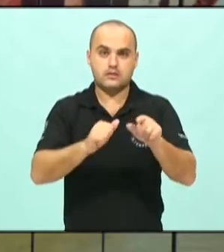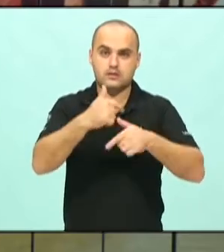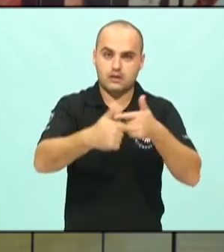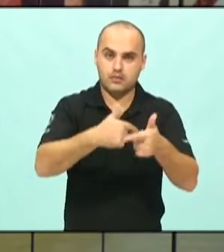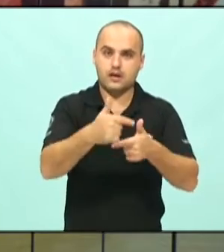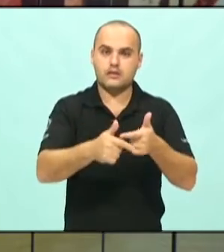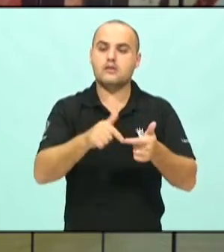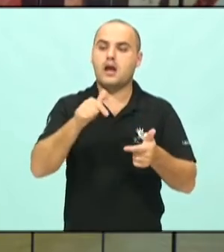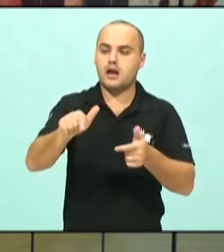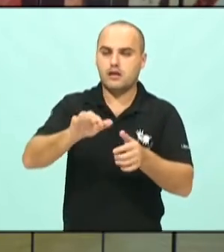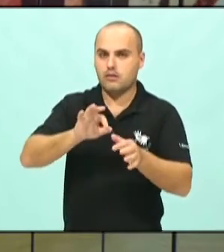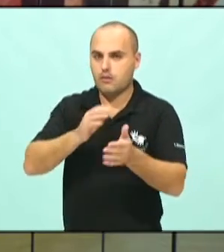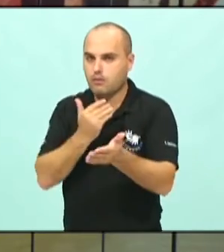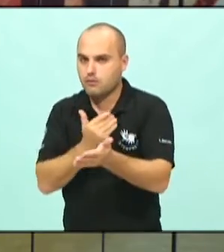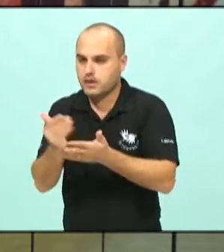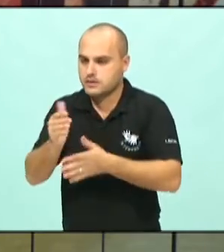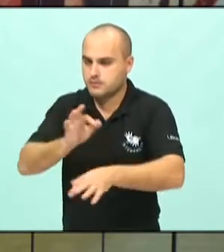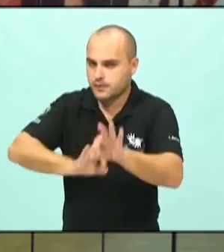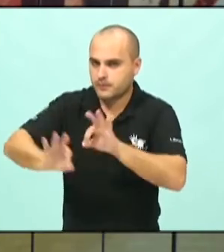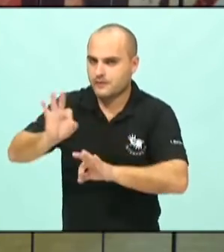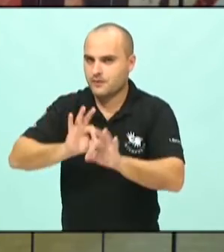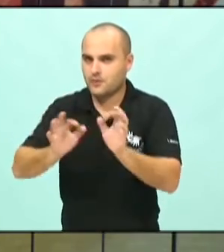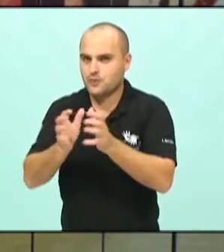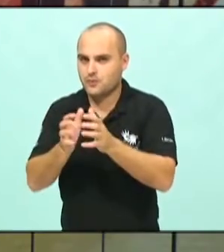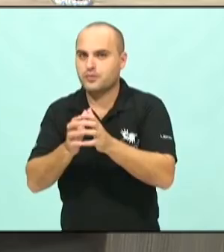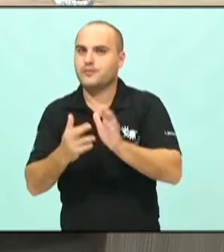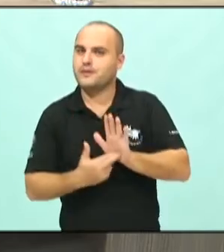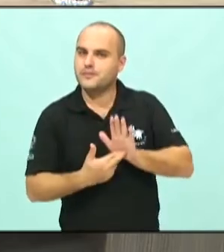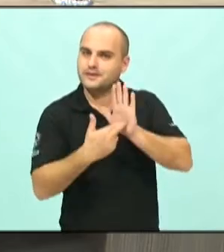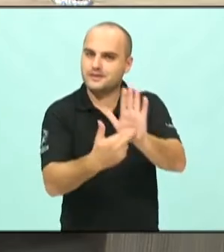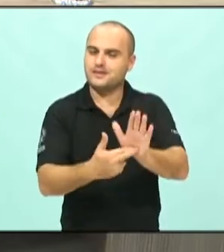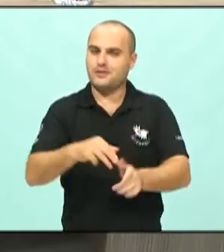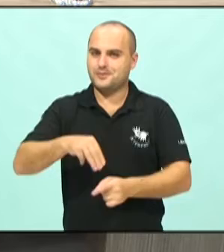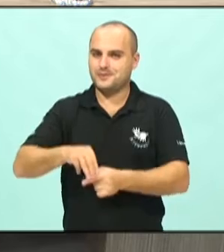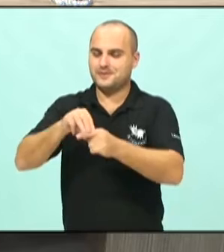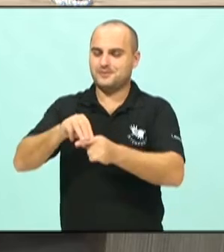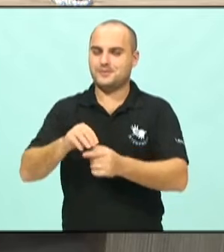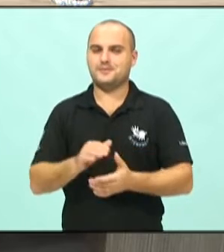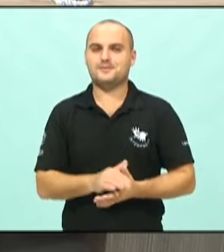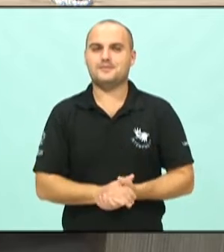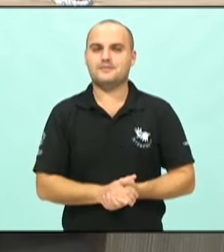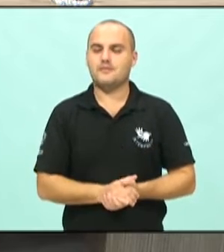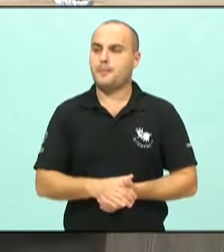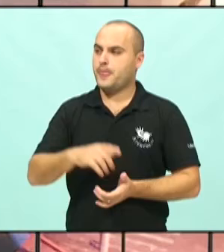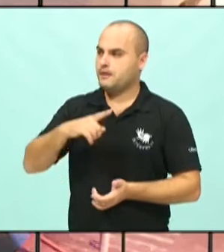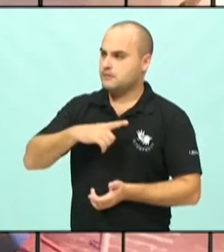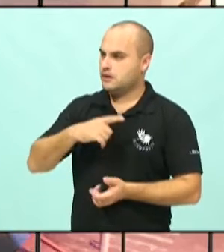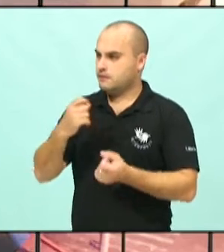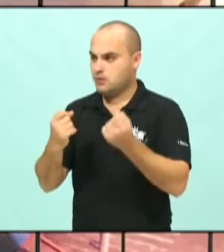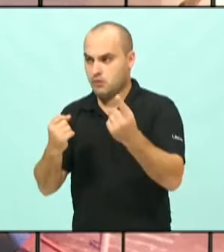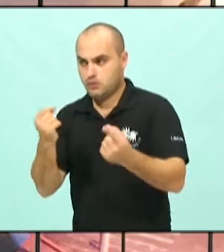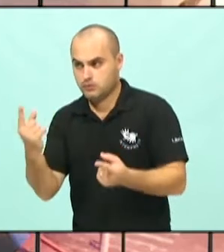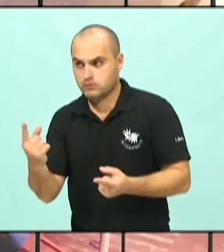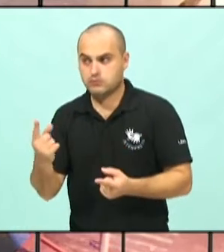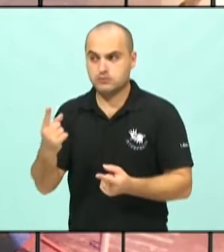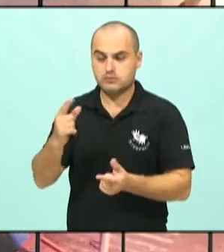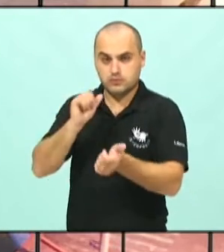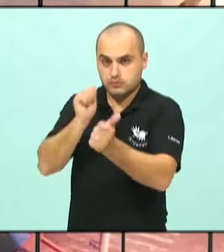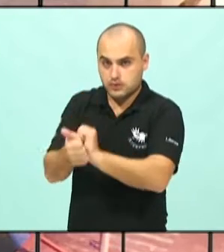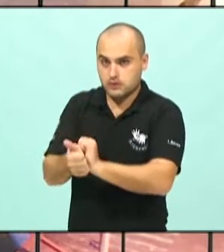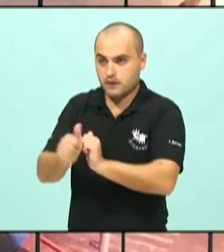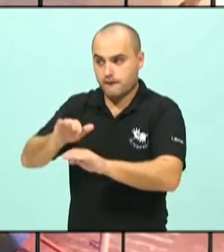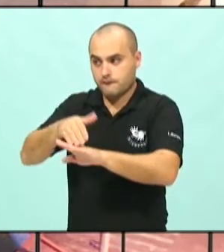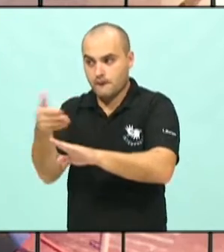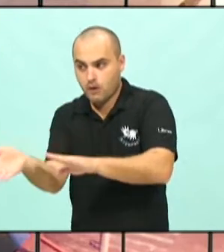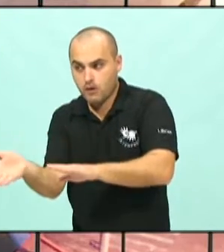pouco ele prepare uma equipe também para representar o município nos Jogos Abertos. Ficaram algumas modalidades de fora que podem ser importantes